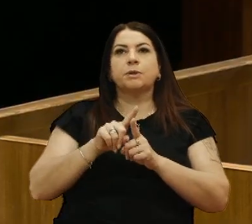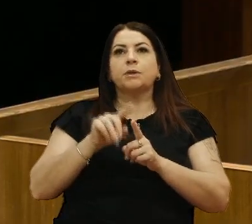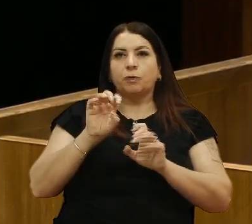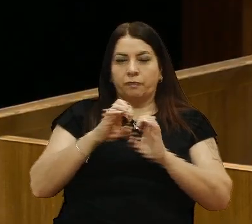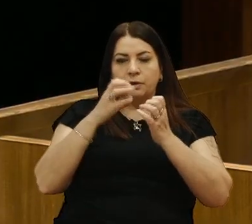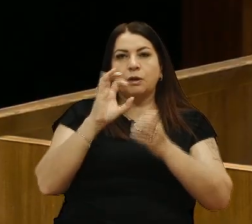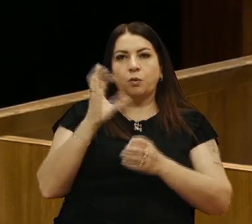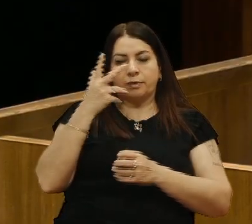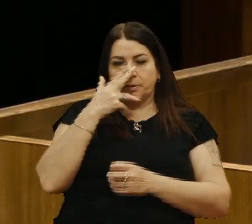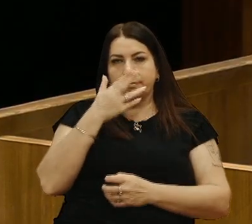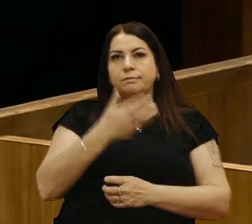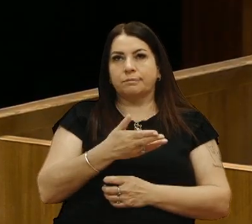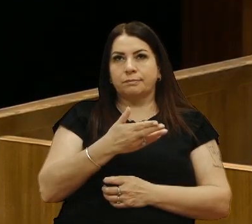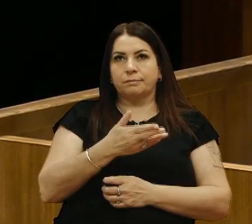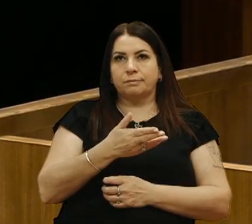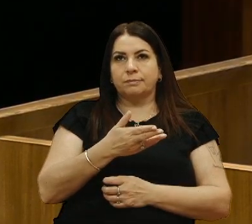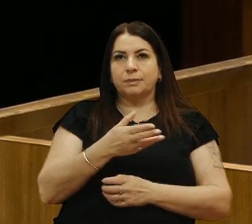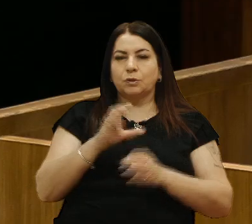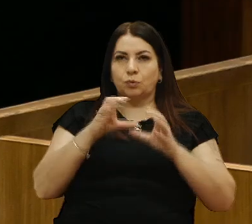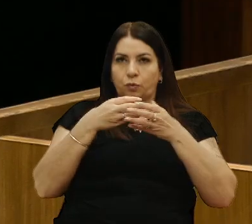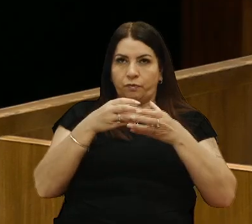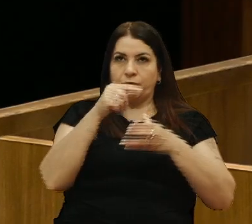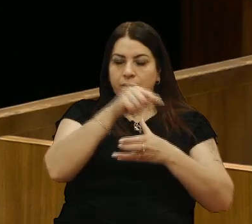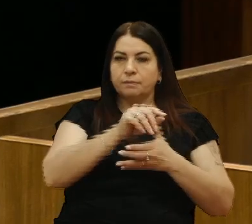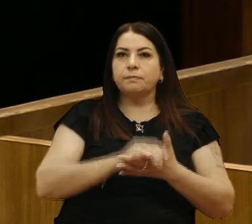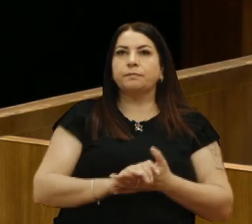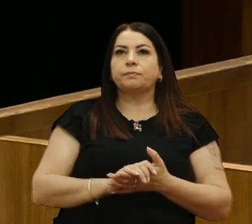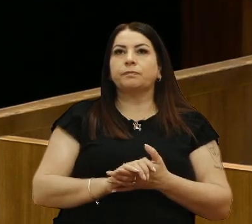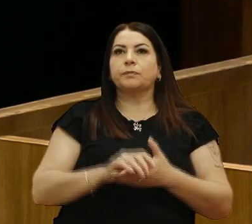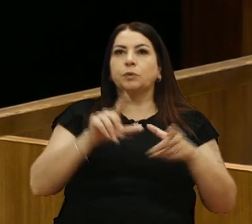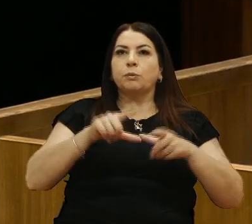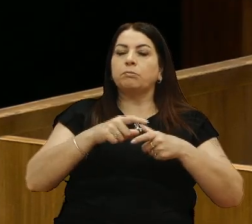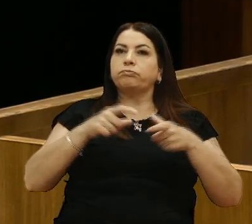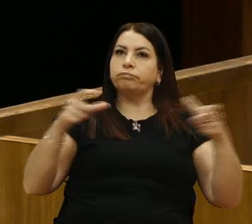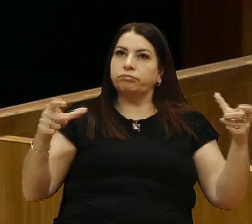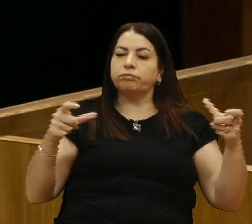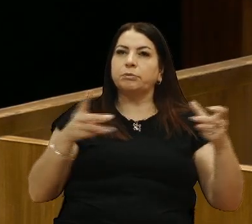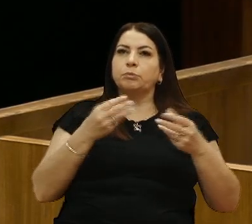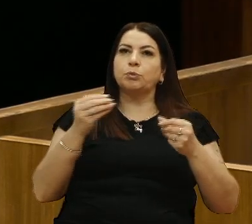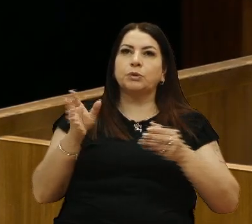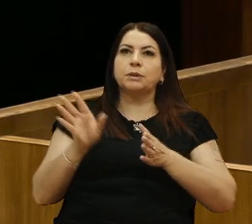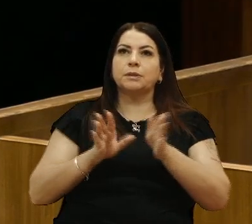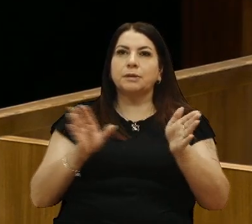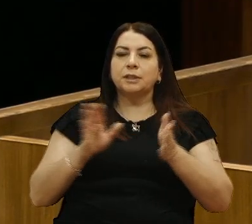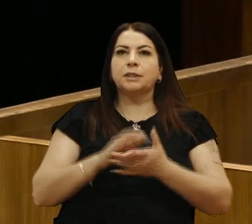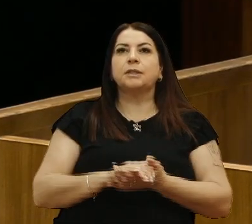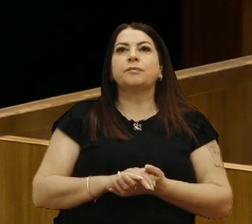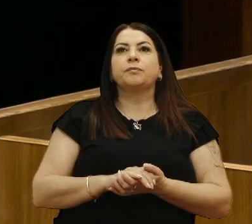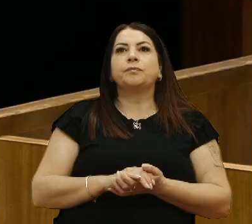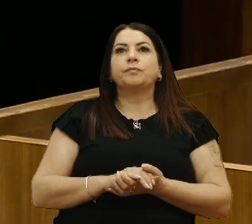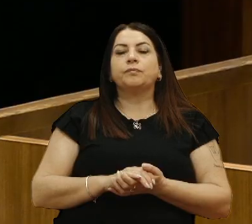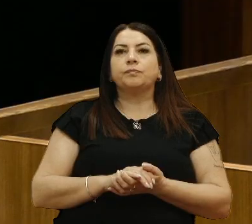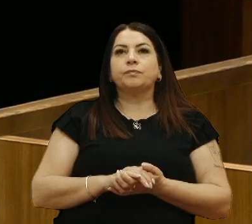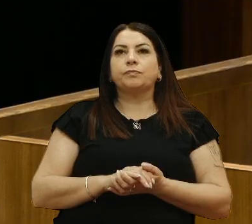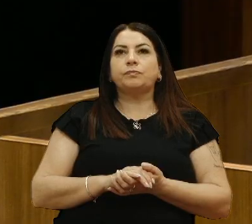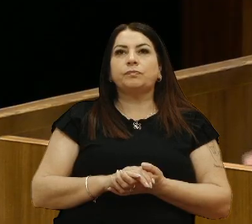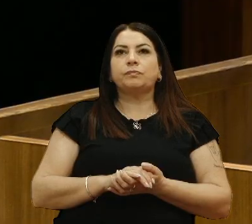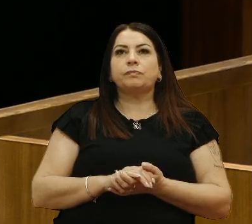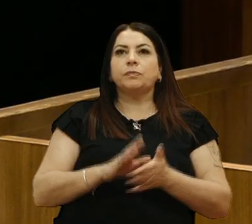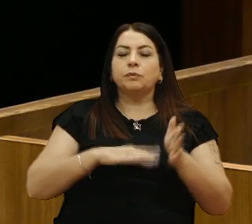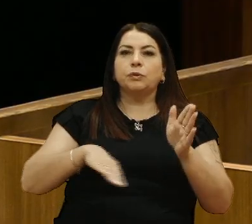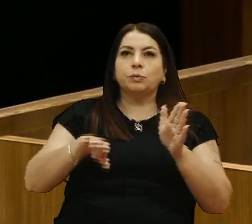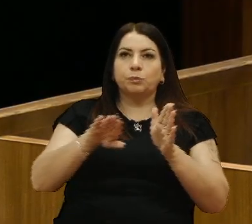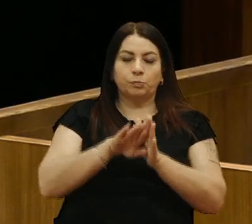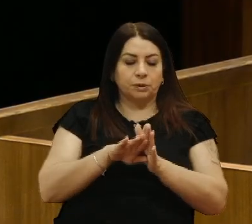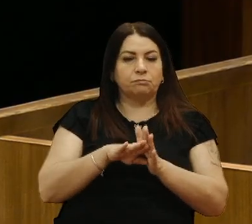evento acontecerá no Centro de Convivência. Um espaço amplo, com muita acessibilidade e